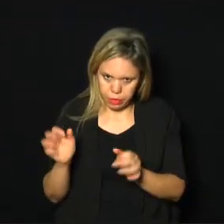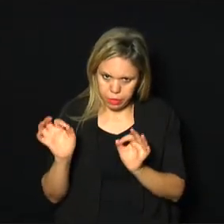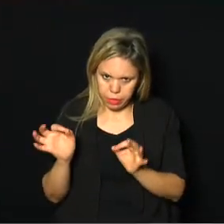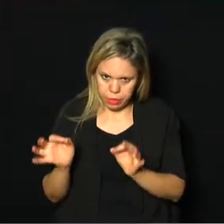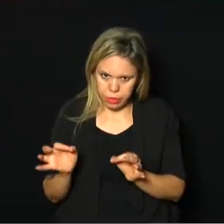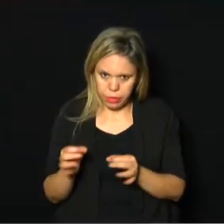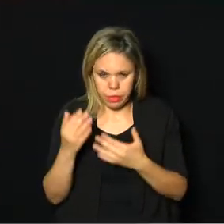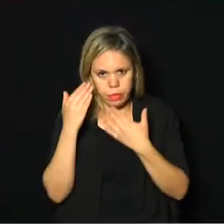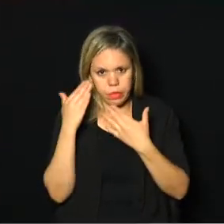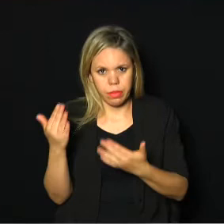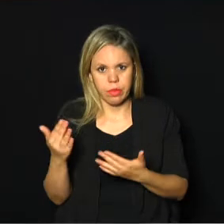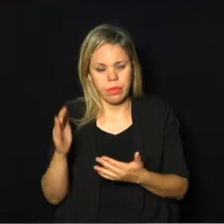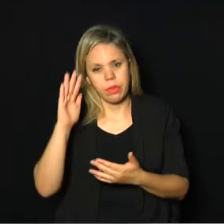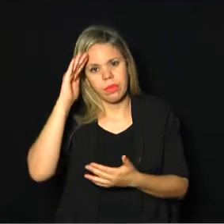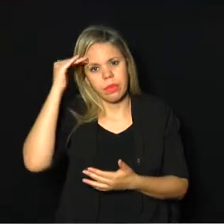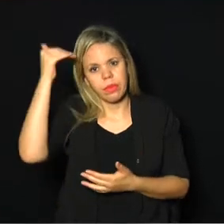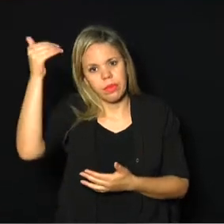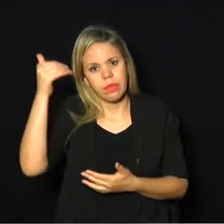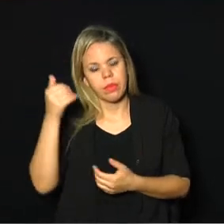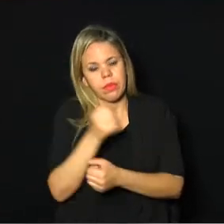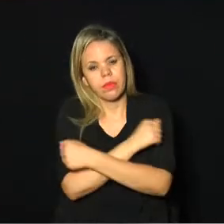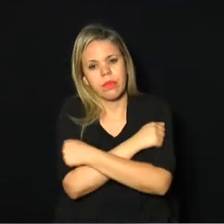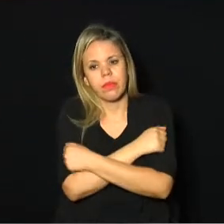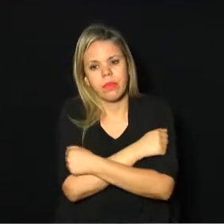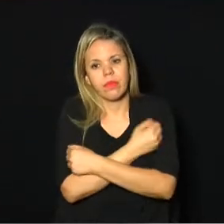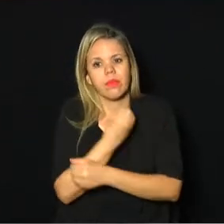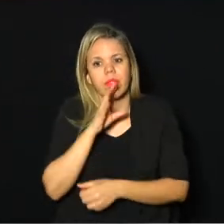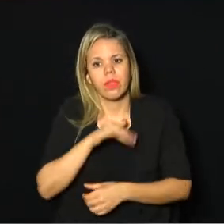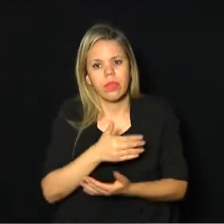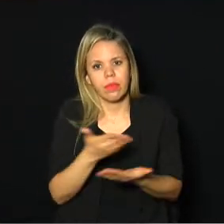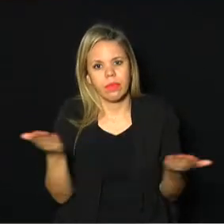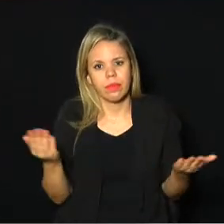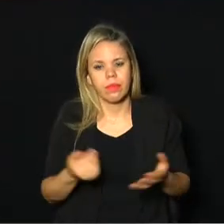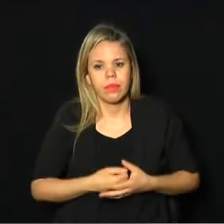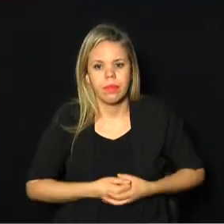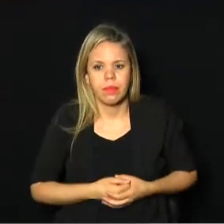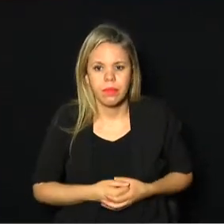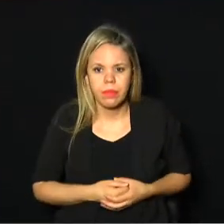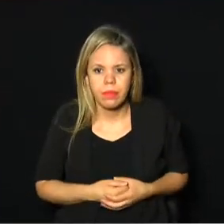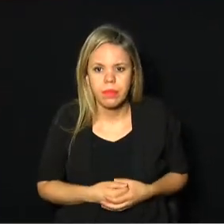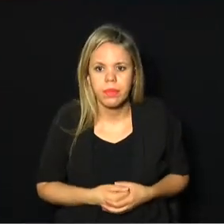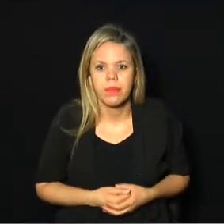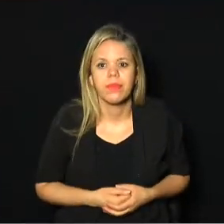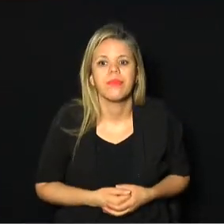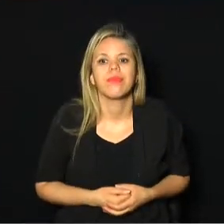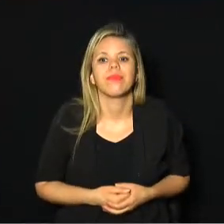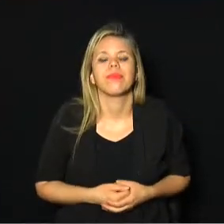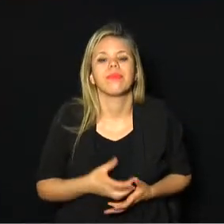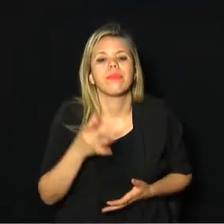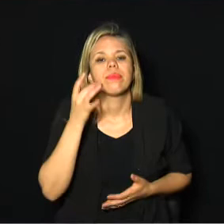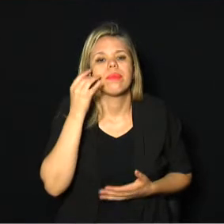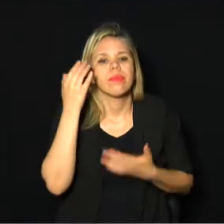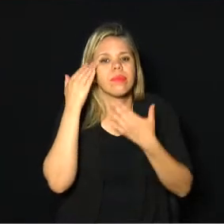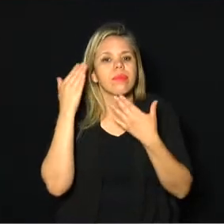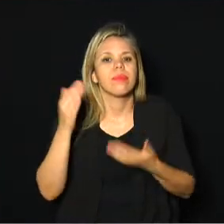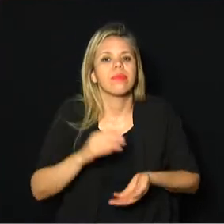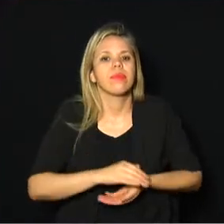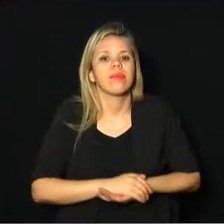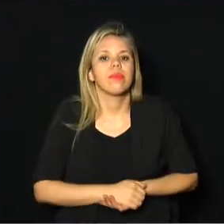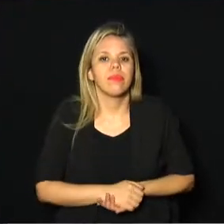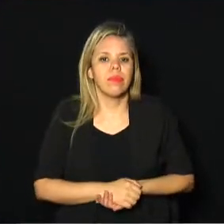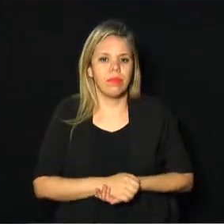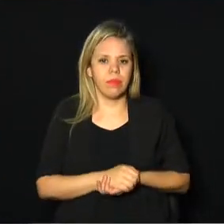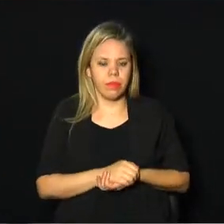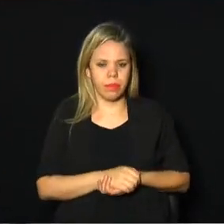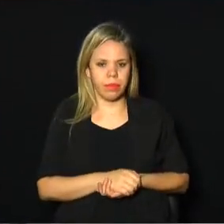ok. Obrigada, Pedro. Tá bom, Mariana. Obrigada. Um abraço. Boa tarde para vocês. Um abraço. Obrigada pela presença.